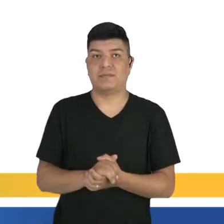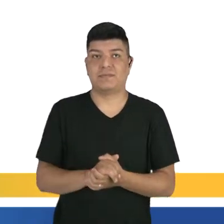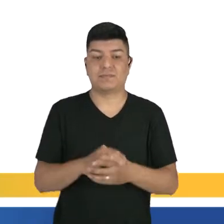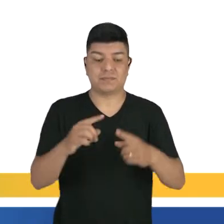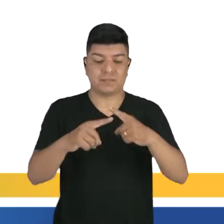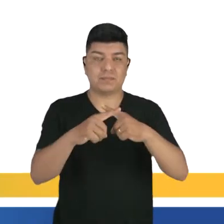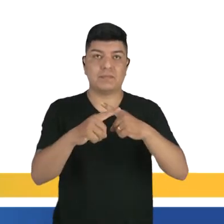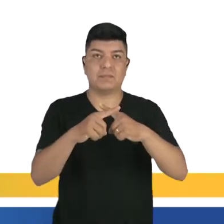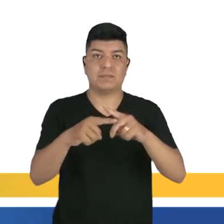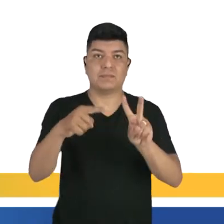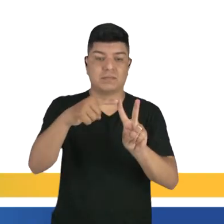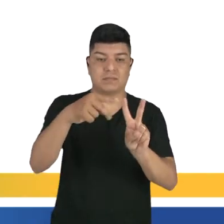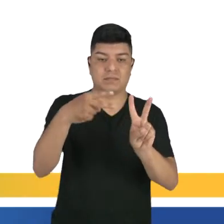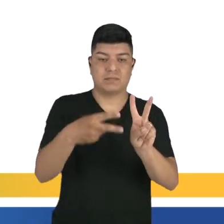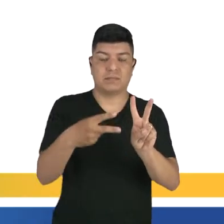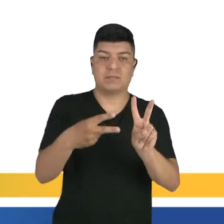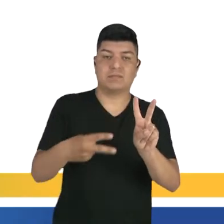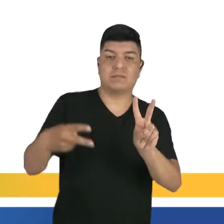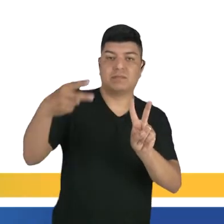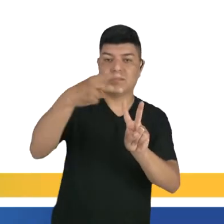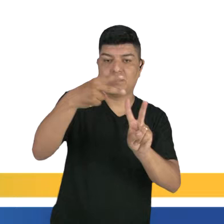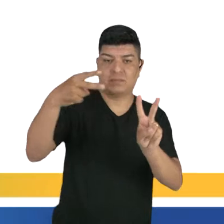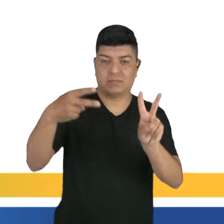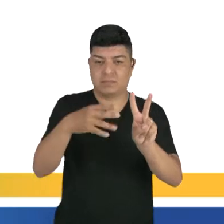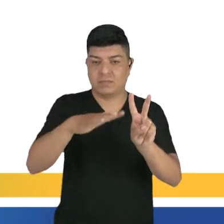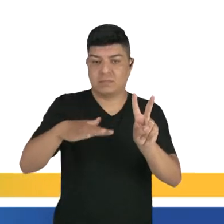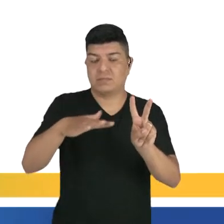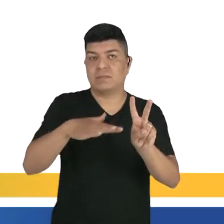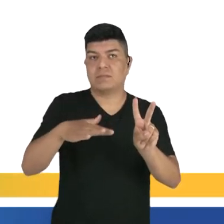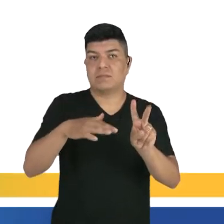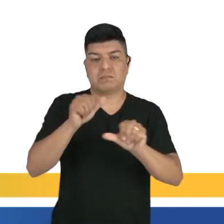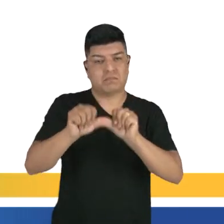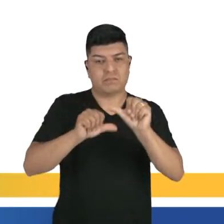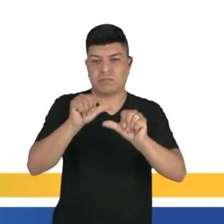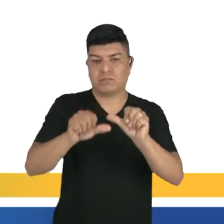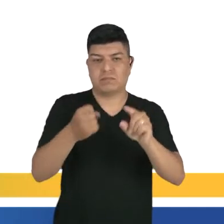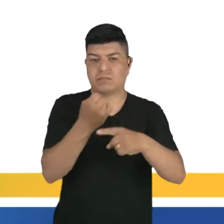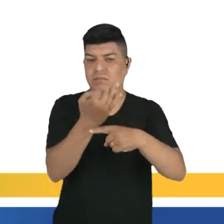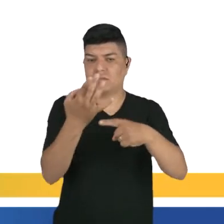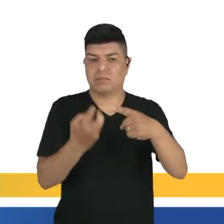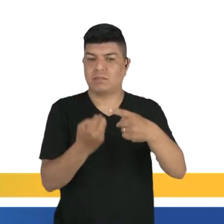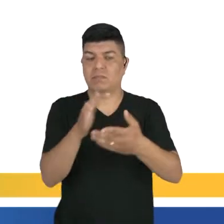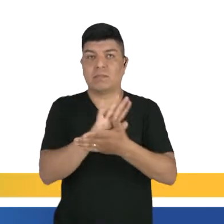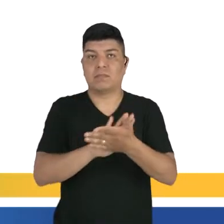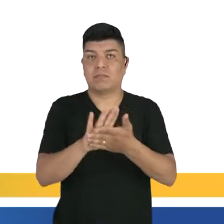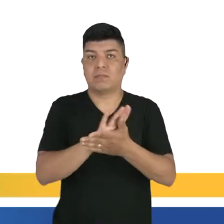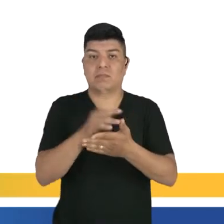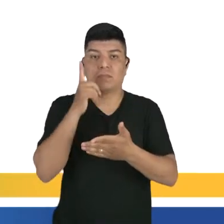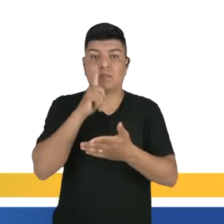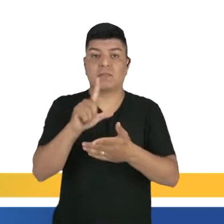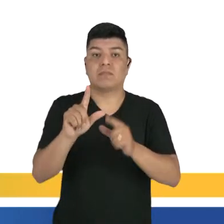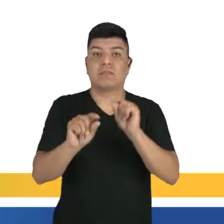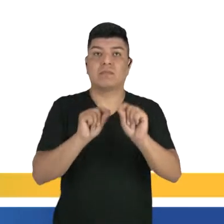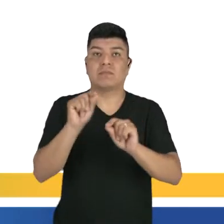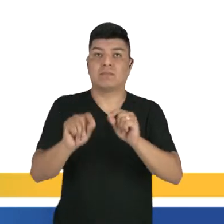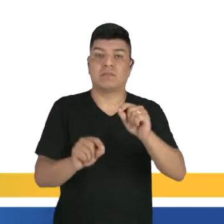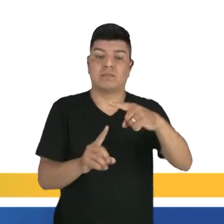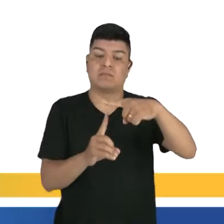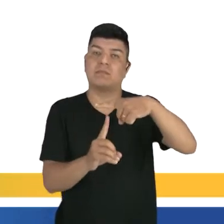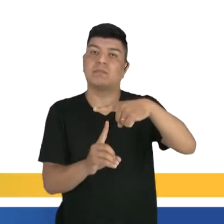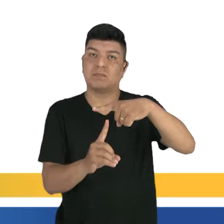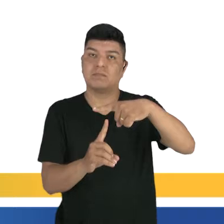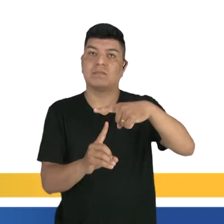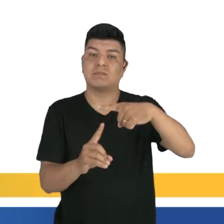eu vou multiplicar pela raiz de 2 em cima e embaixo, não vou alterar a fração e ainda vou ganhar de presente um